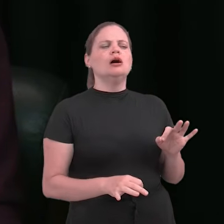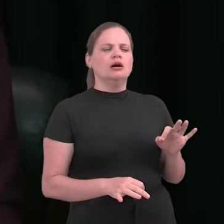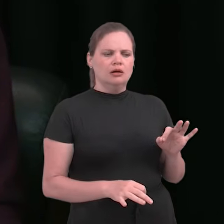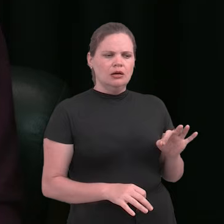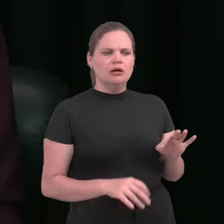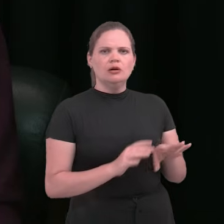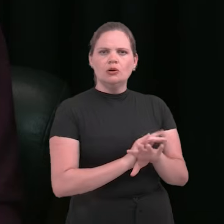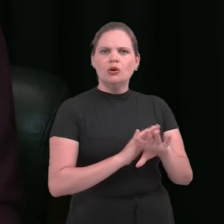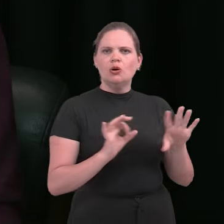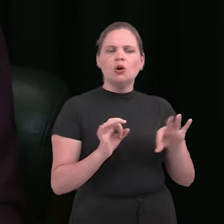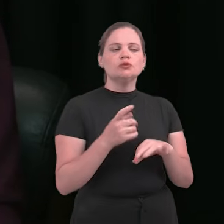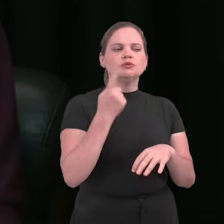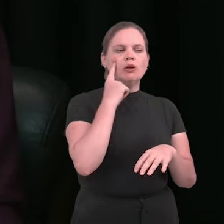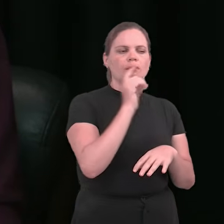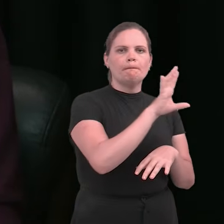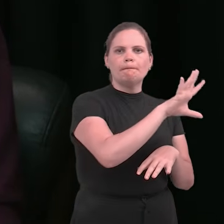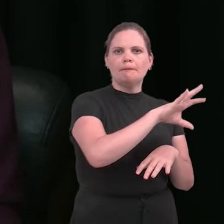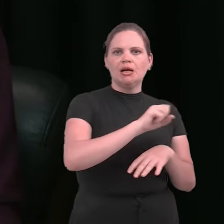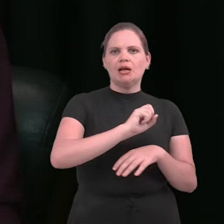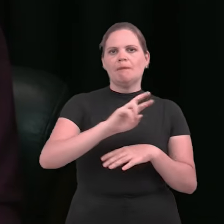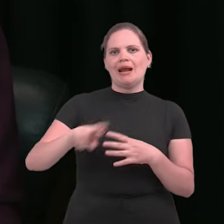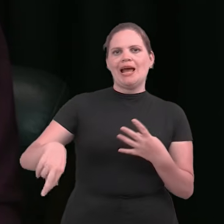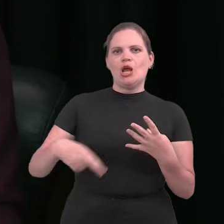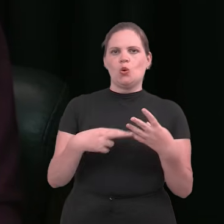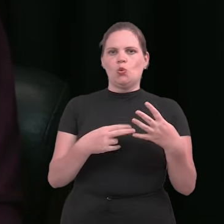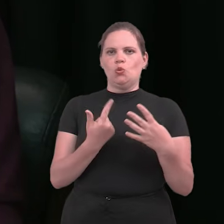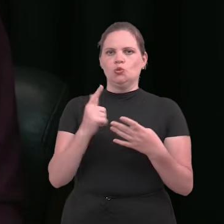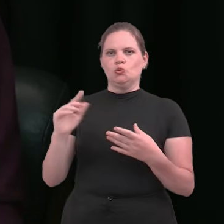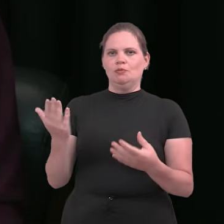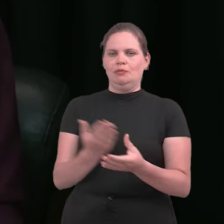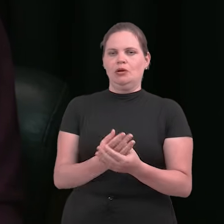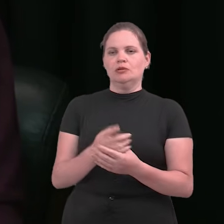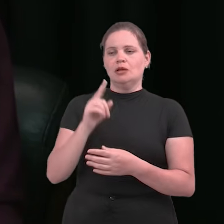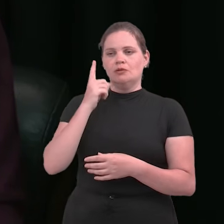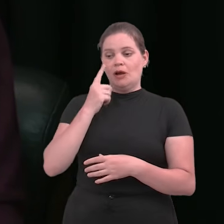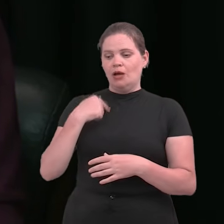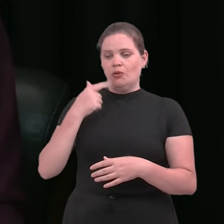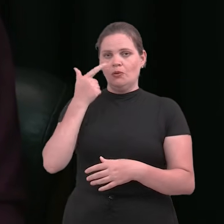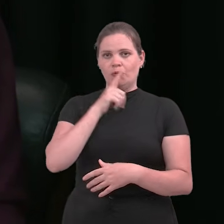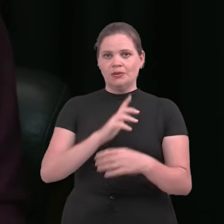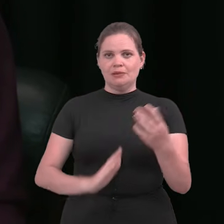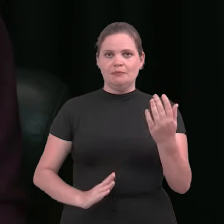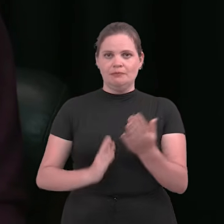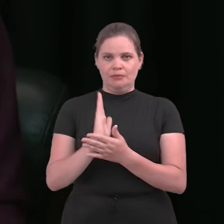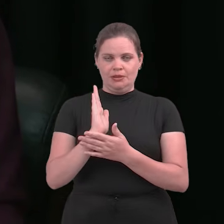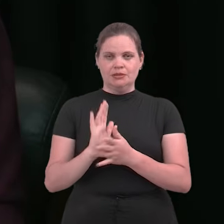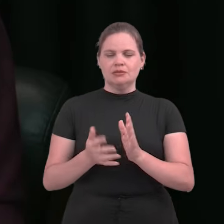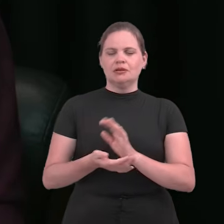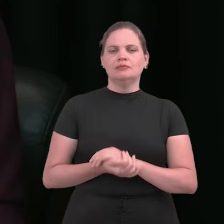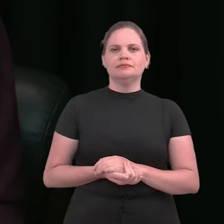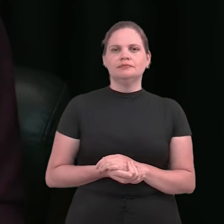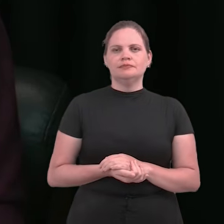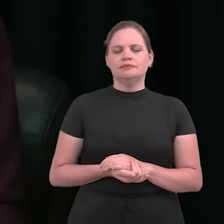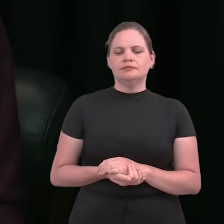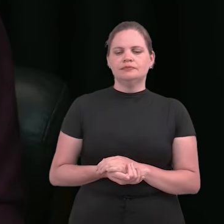esse recurso de me candidatar como PNE Uhum. e fui aprovado. Fui aprovado em